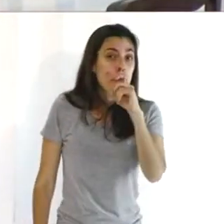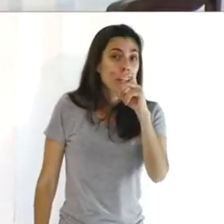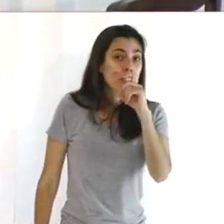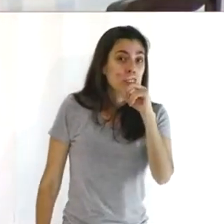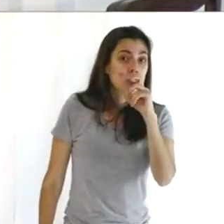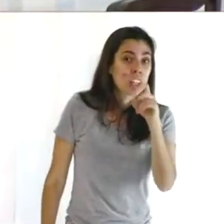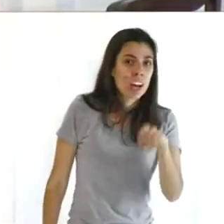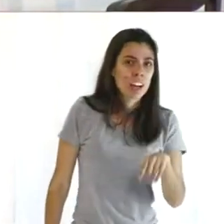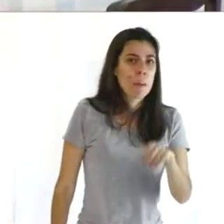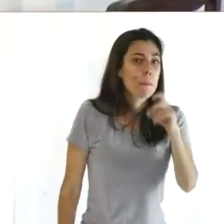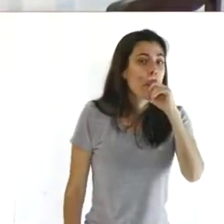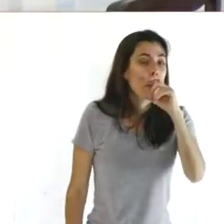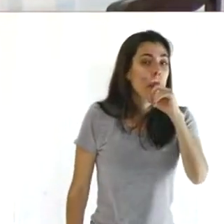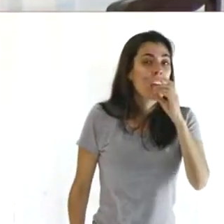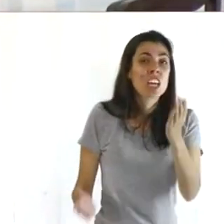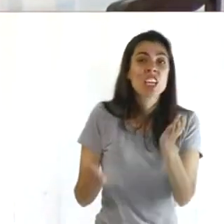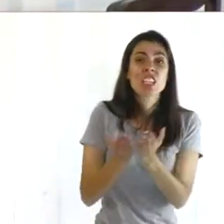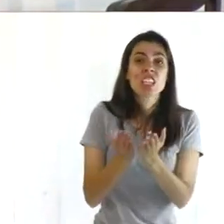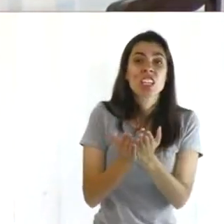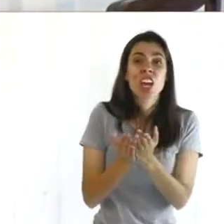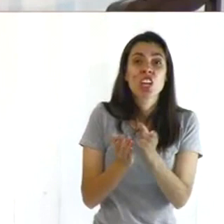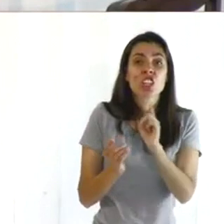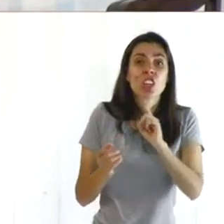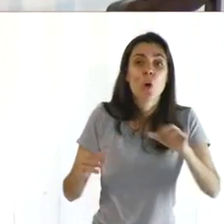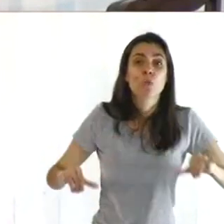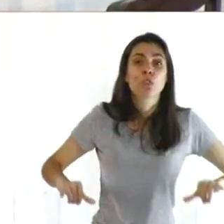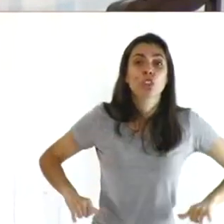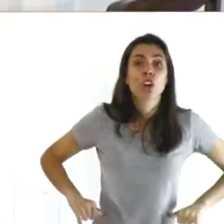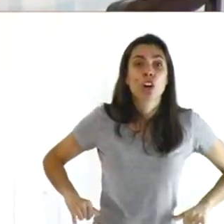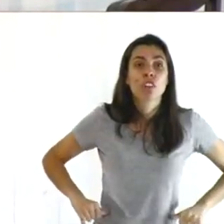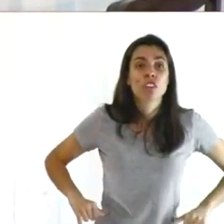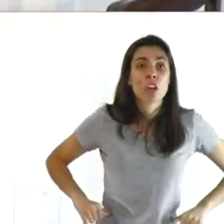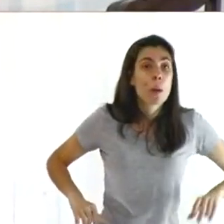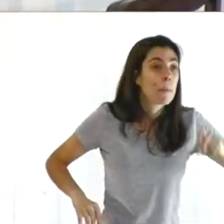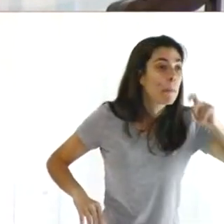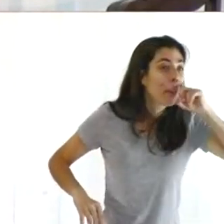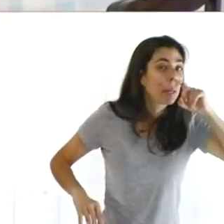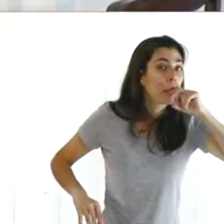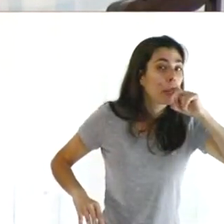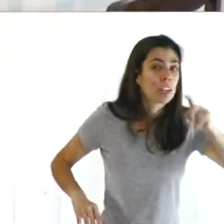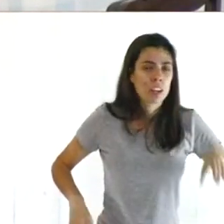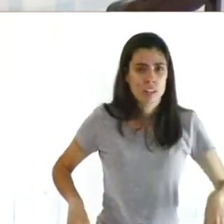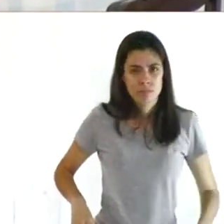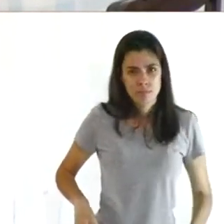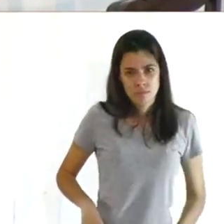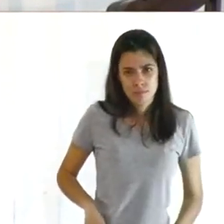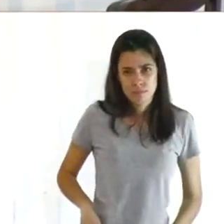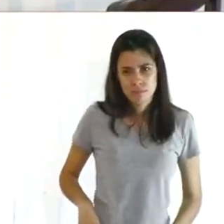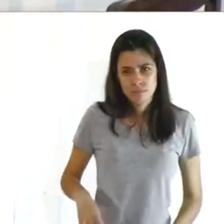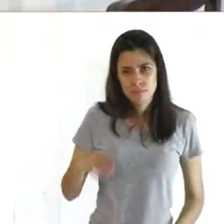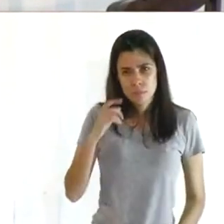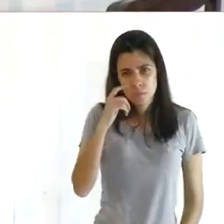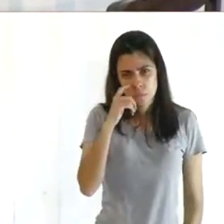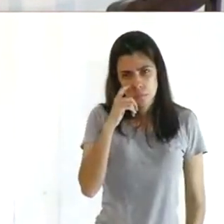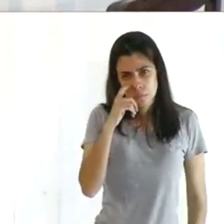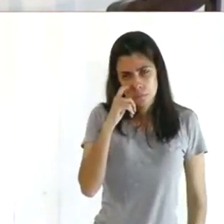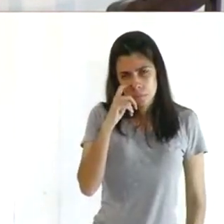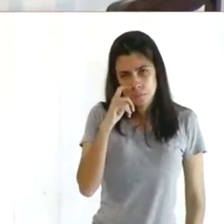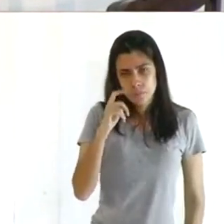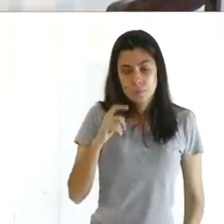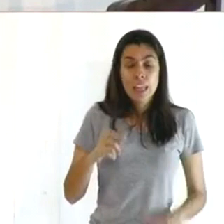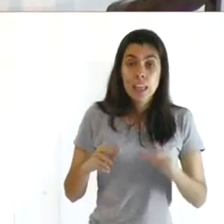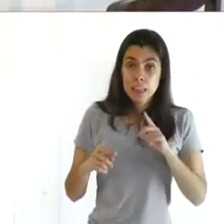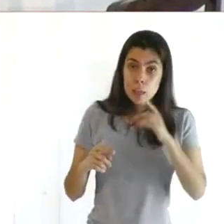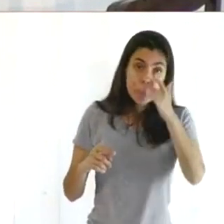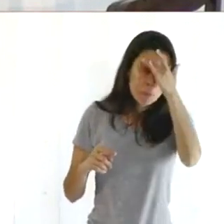tenho prazer em falar isso, até por queridos irmãos nossos que estão lutando contra a Covid, ou que já foram infectados pela Covid, mas tem gente por aí